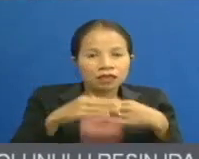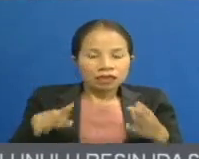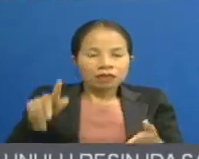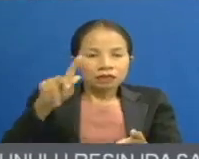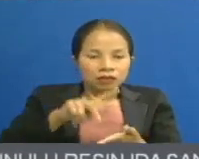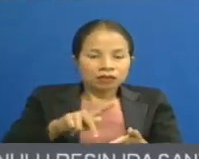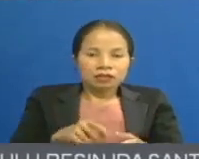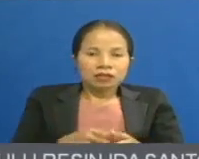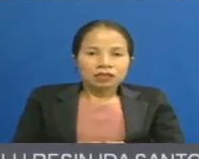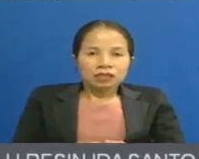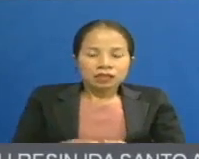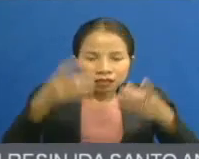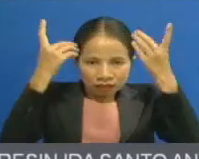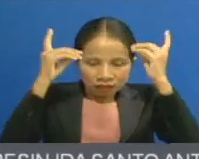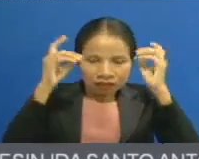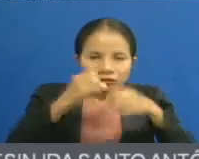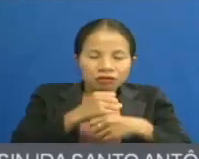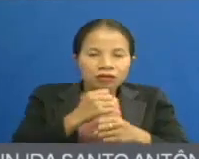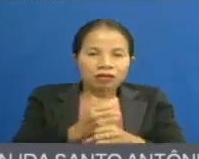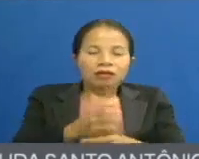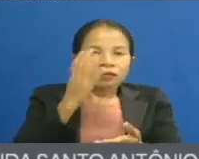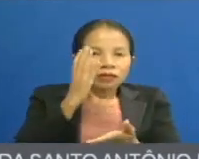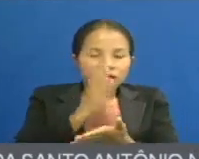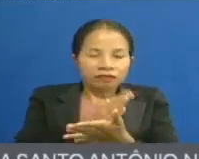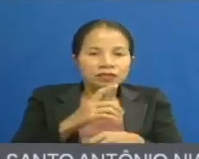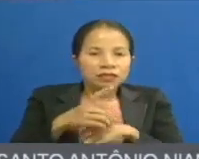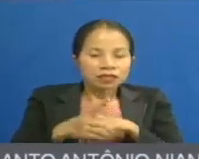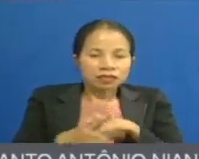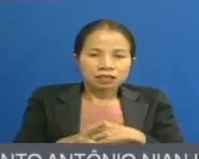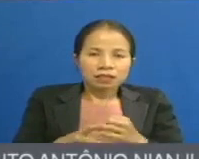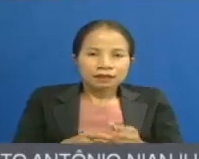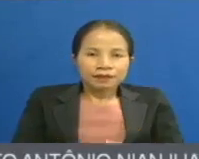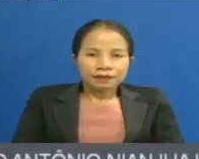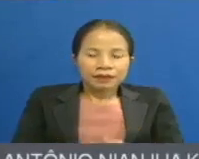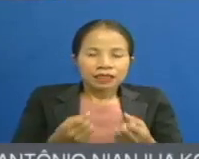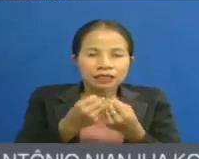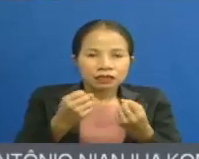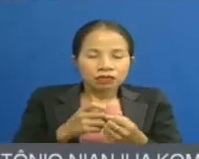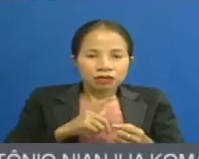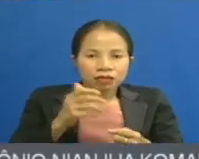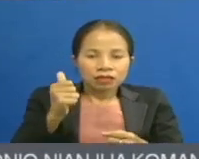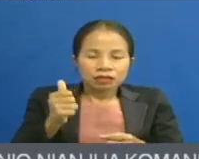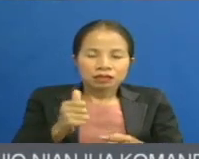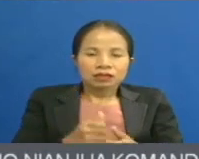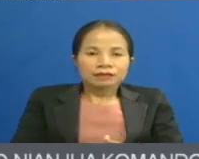Proteção Civil decide hodi halau sensibilização prevenção risco ba desastre naturais e a suku casa no